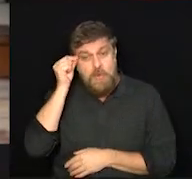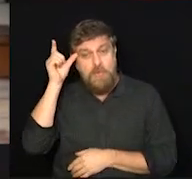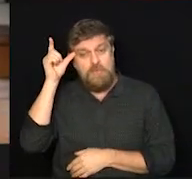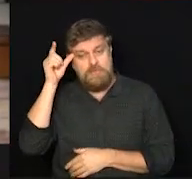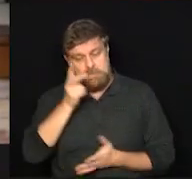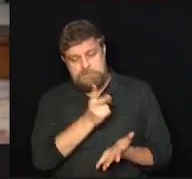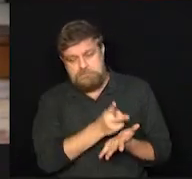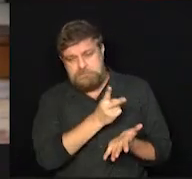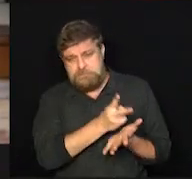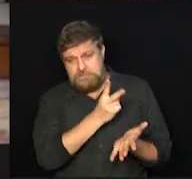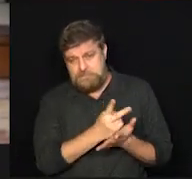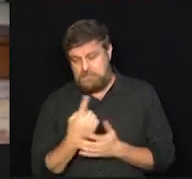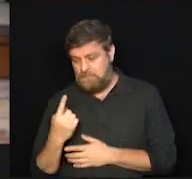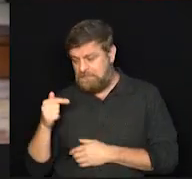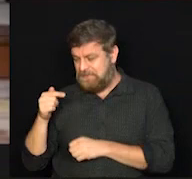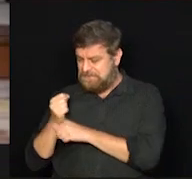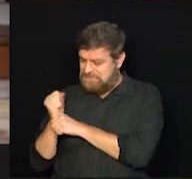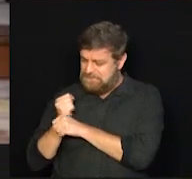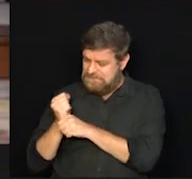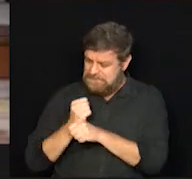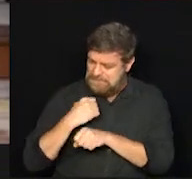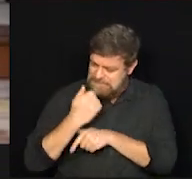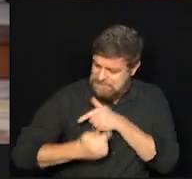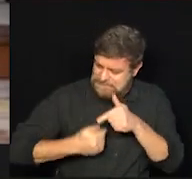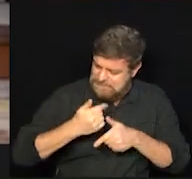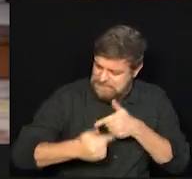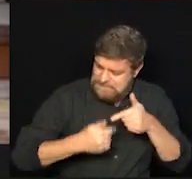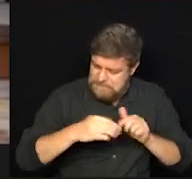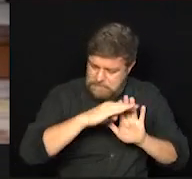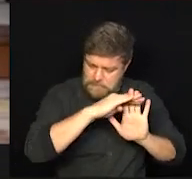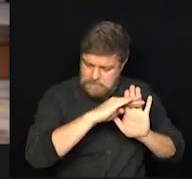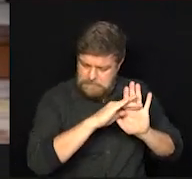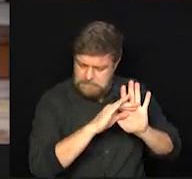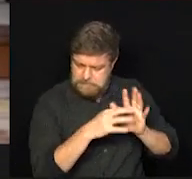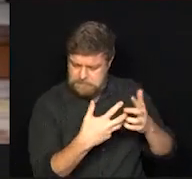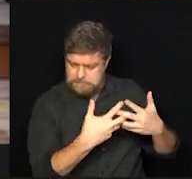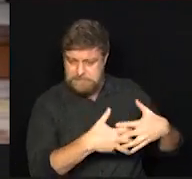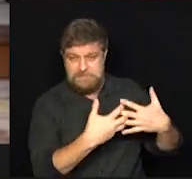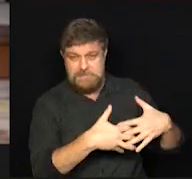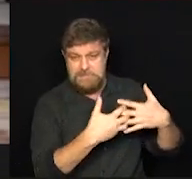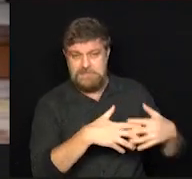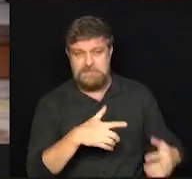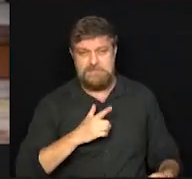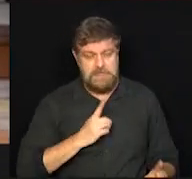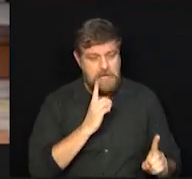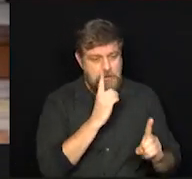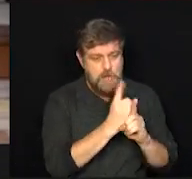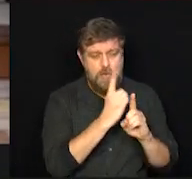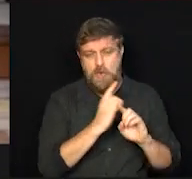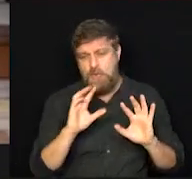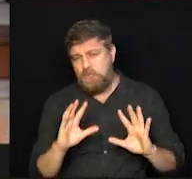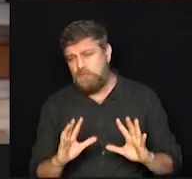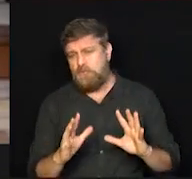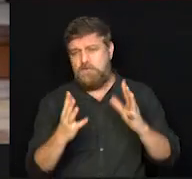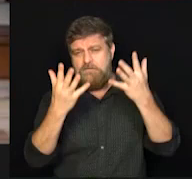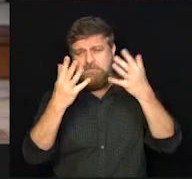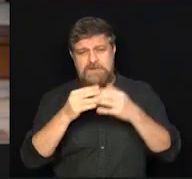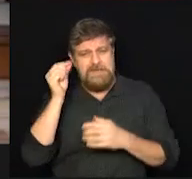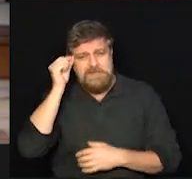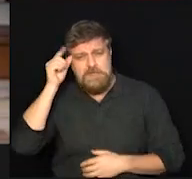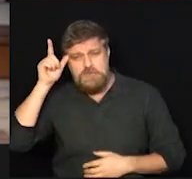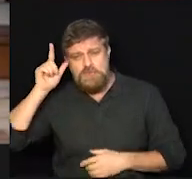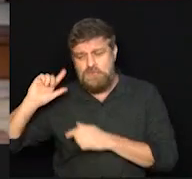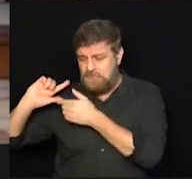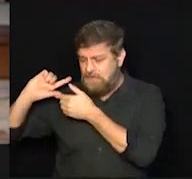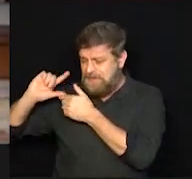e que venha 17 anos desenvolvendo mais intensa e são é de encontros festas de Cultura